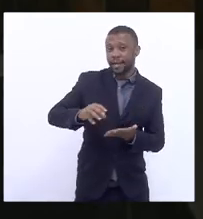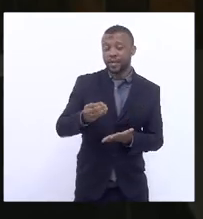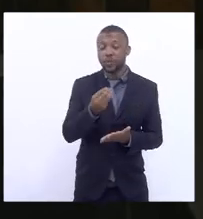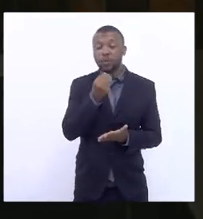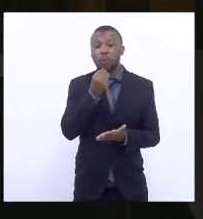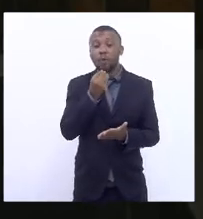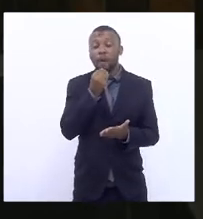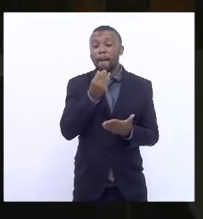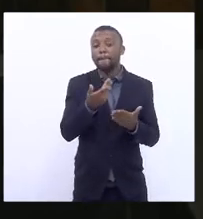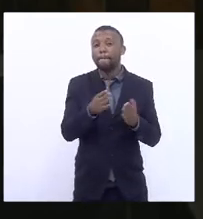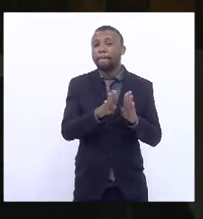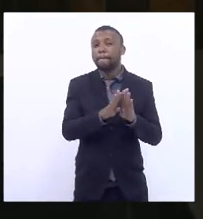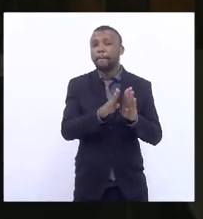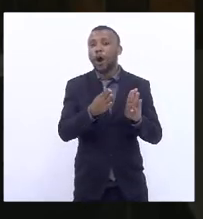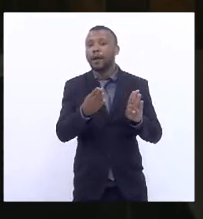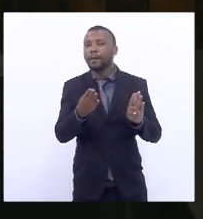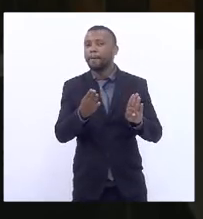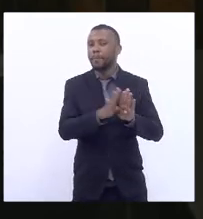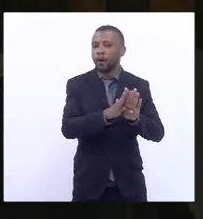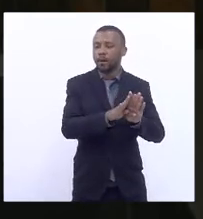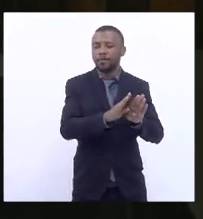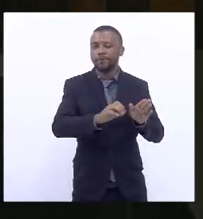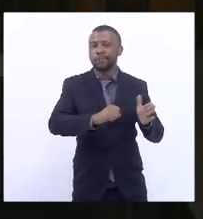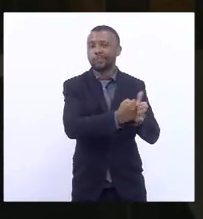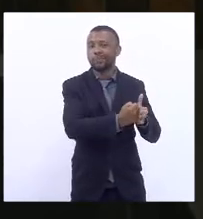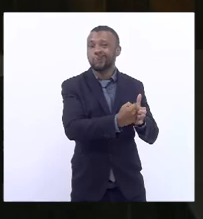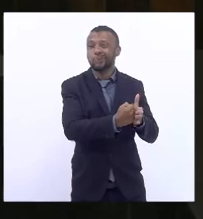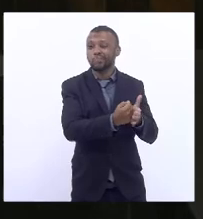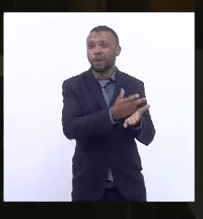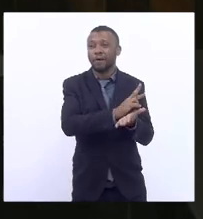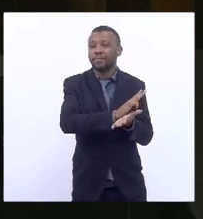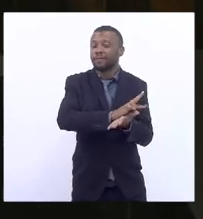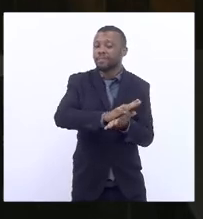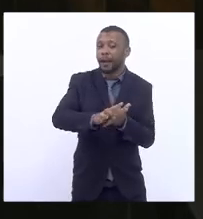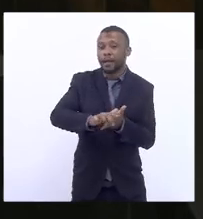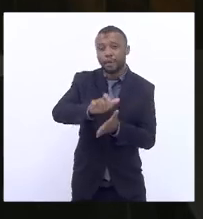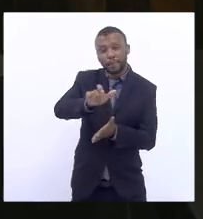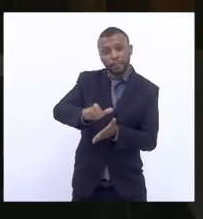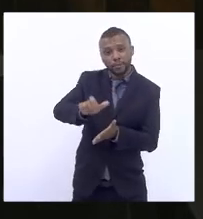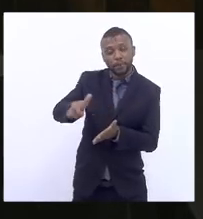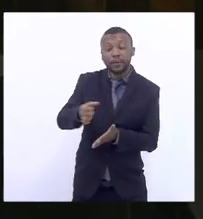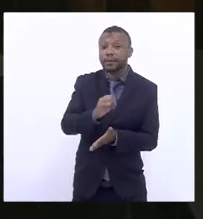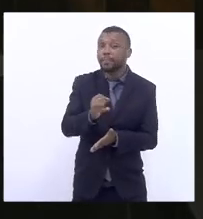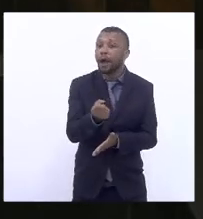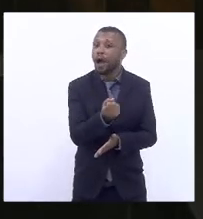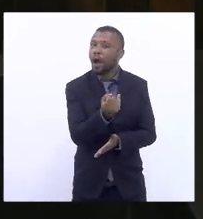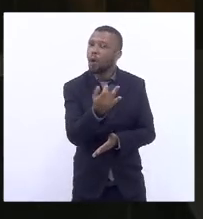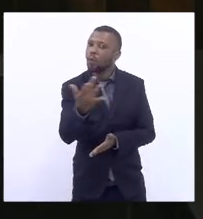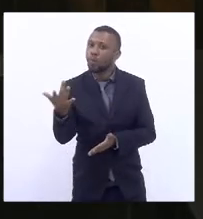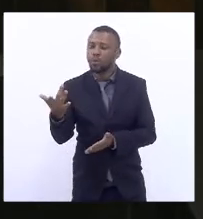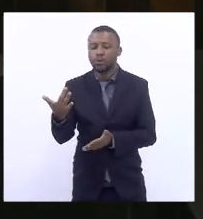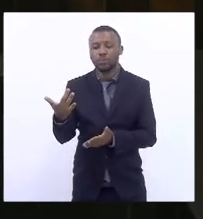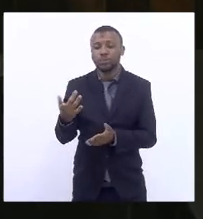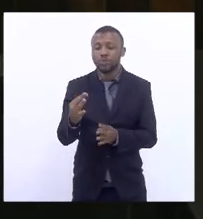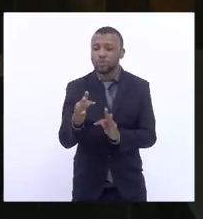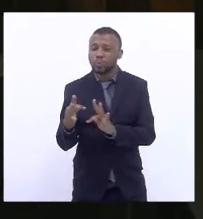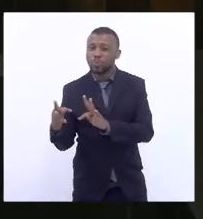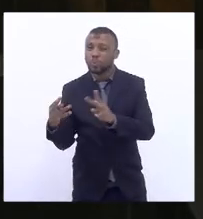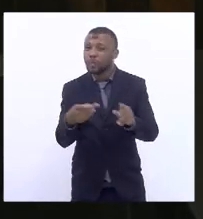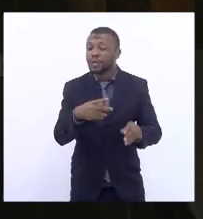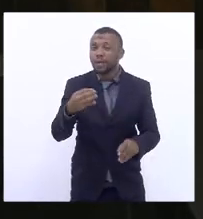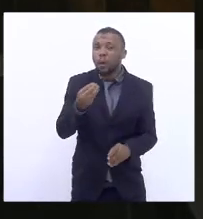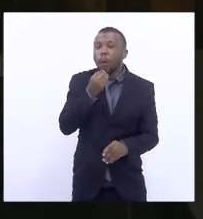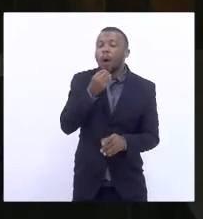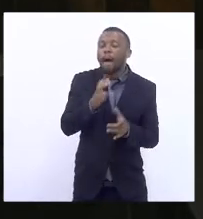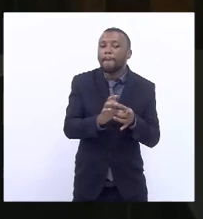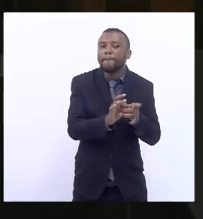fechadas para milhões e milhões de pessoas? Se para alguns todas as portas se abrem